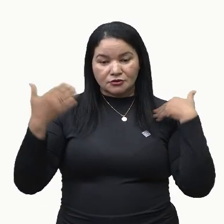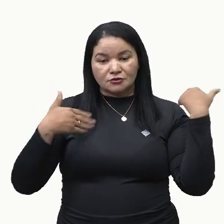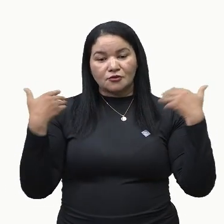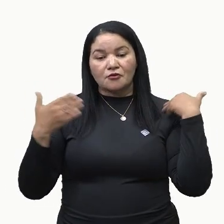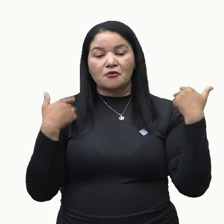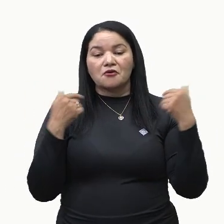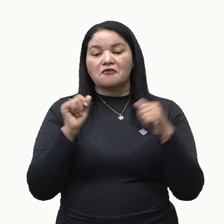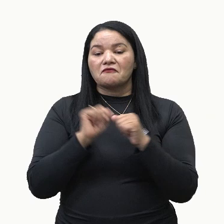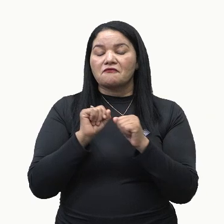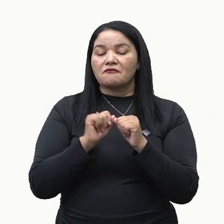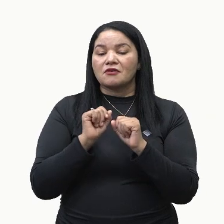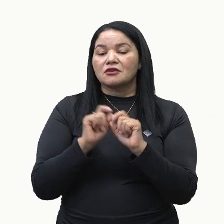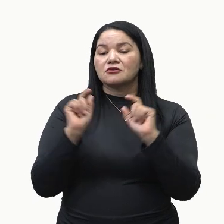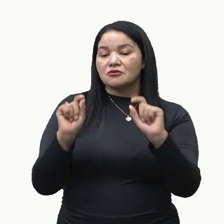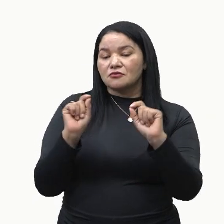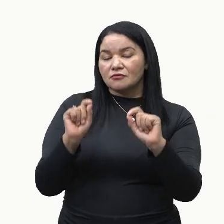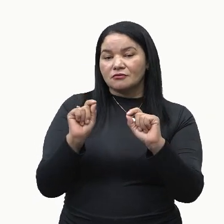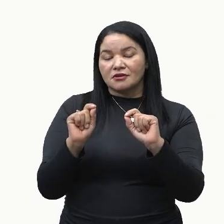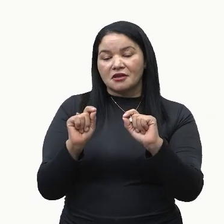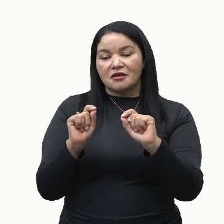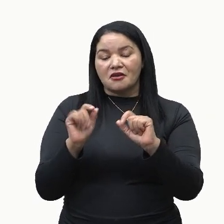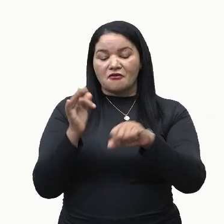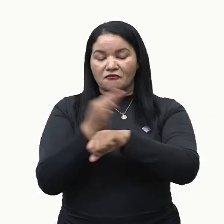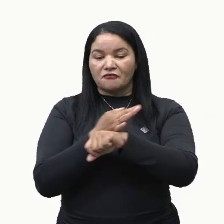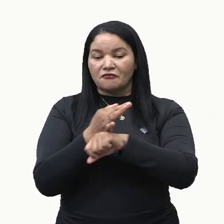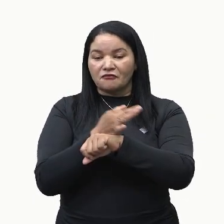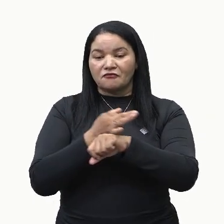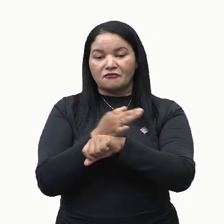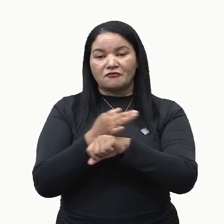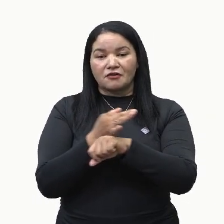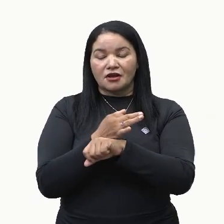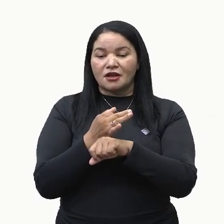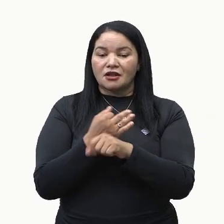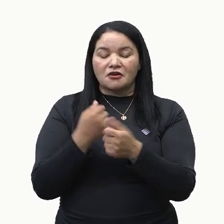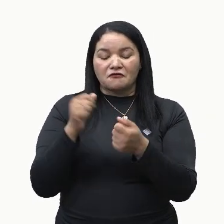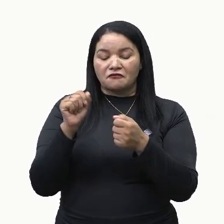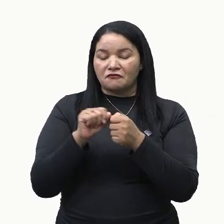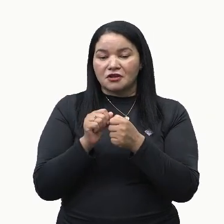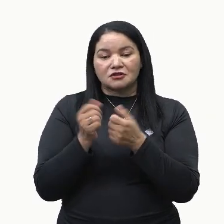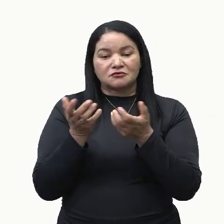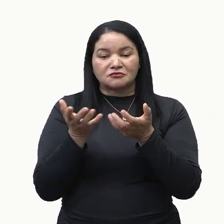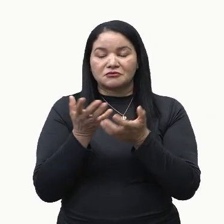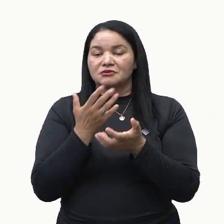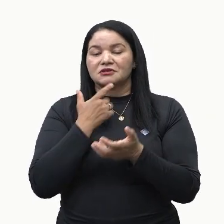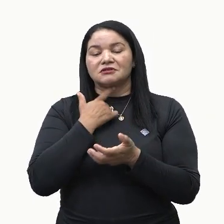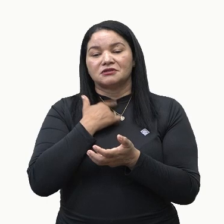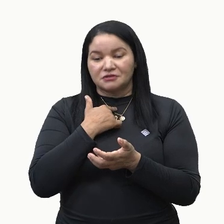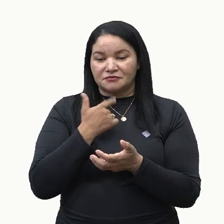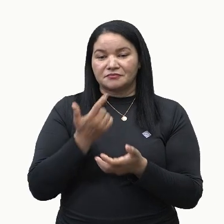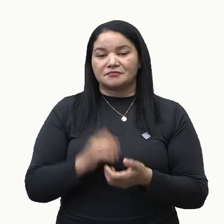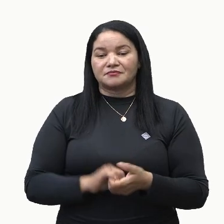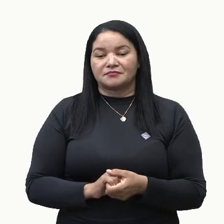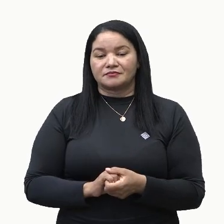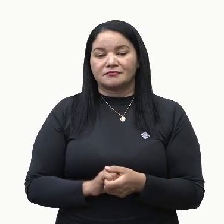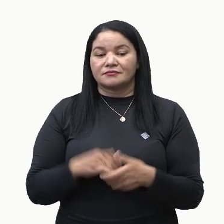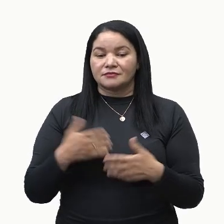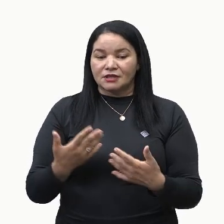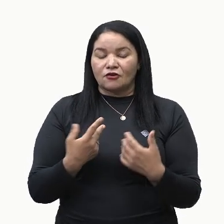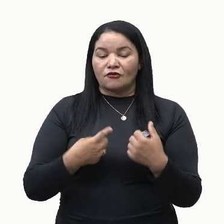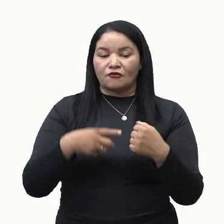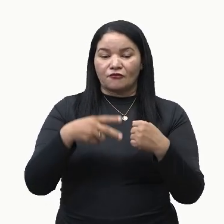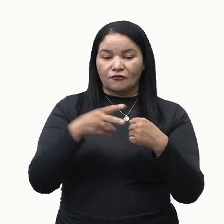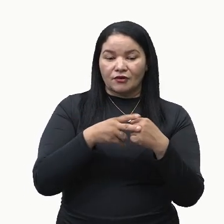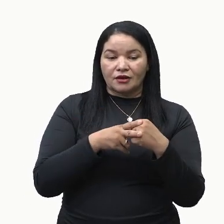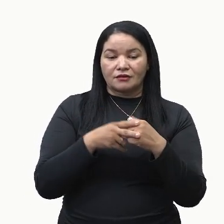mais quis nas férias. Muito bem. Então temos aqui, ó, o verbo descansar, o